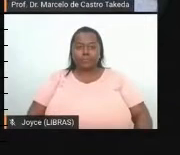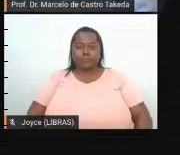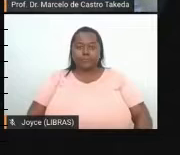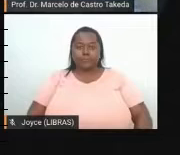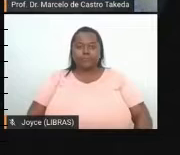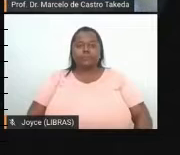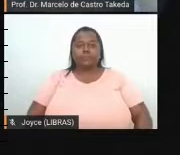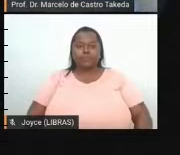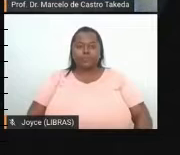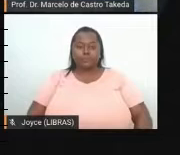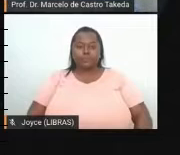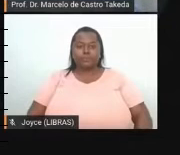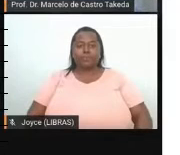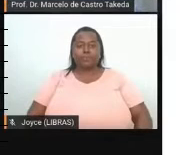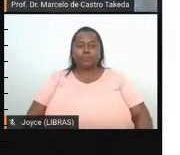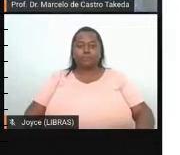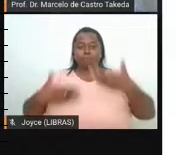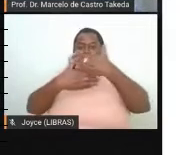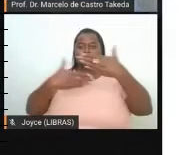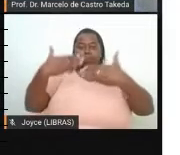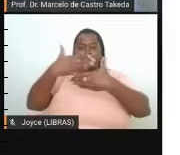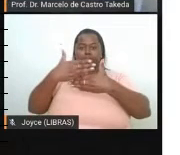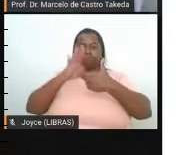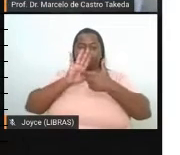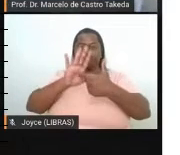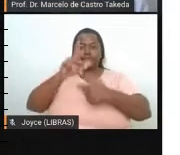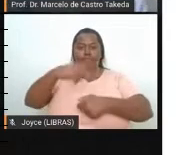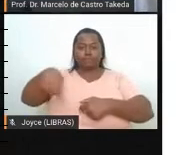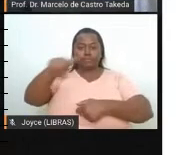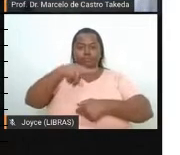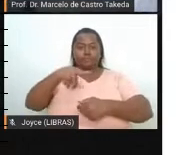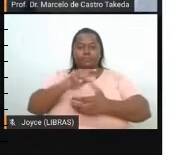Compartilhar a tela aqui com vocês.